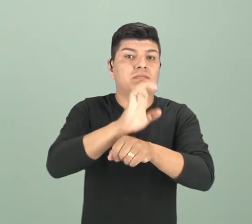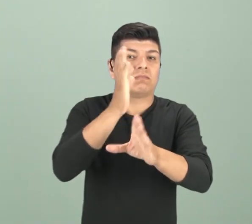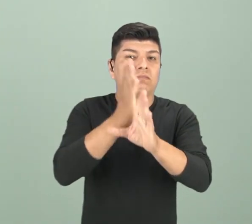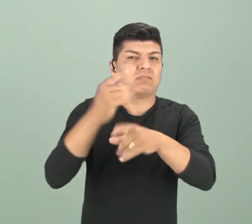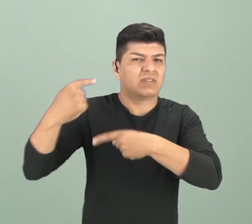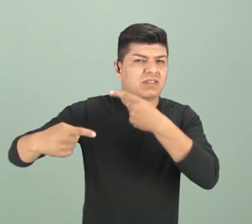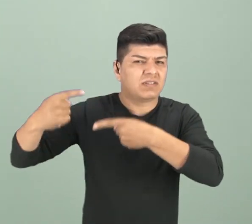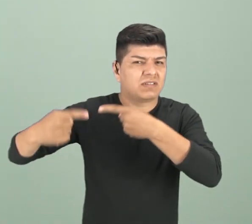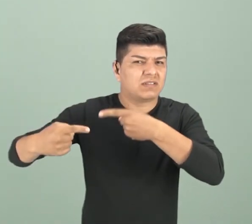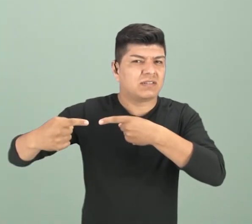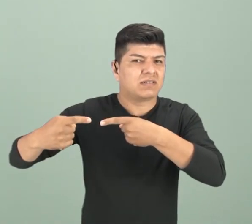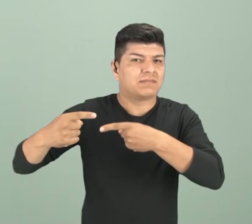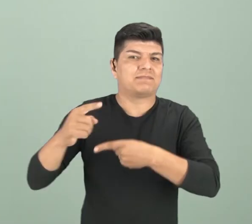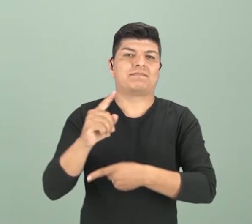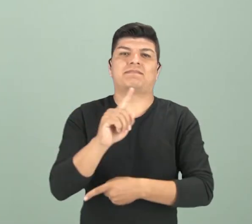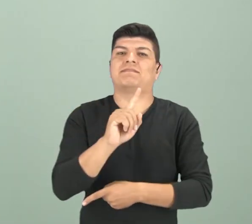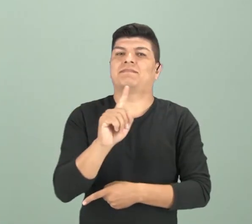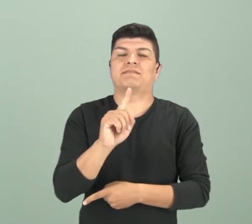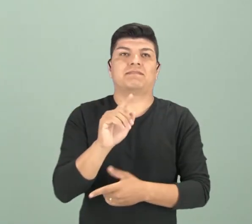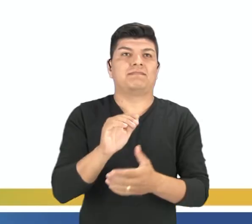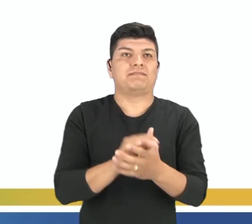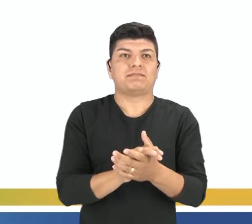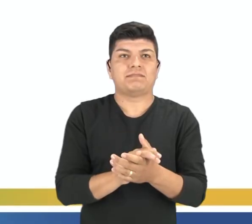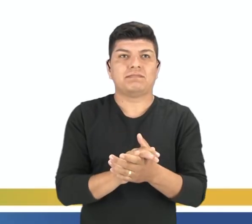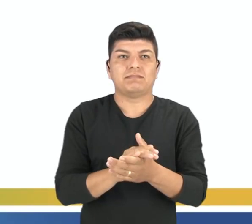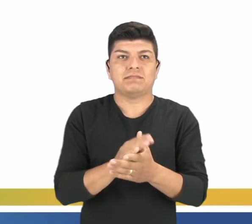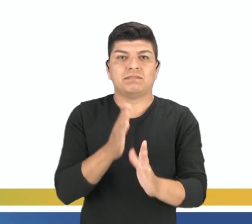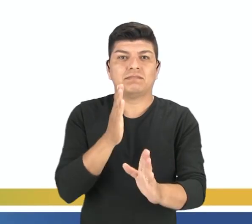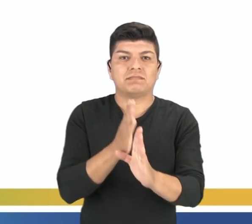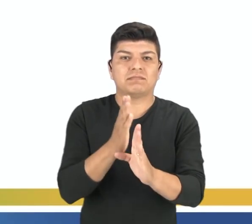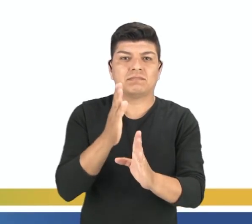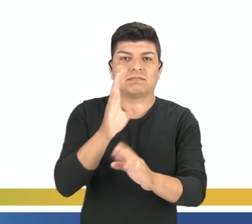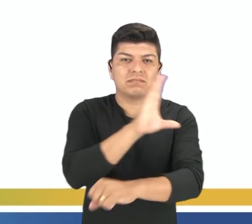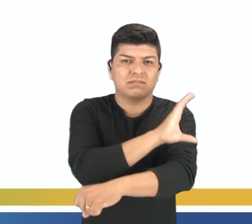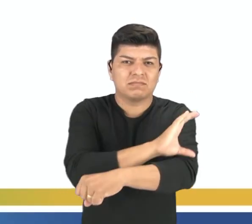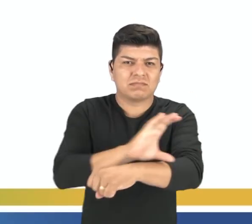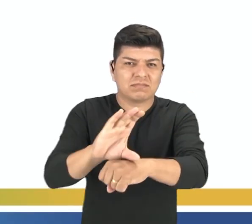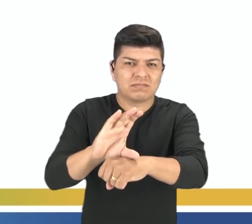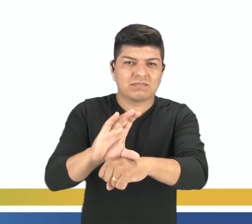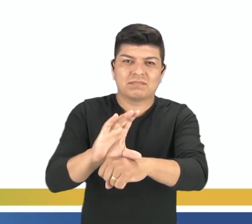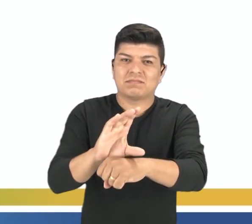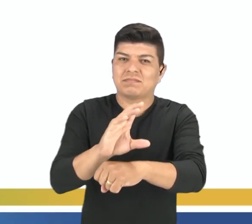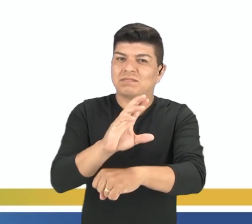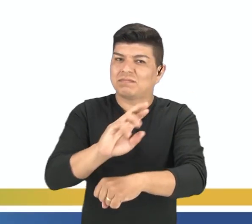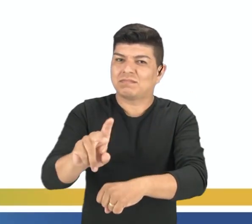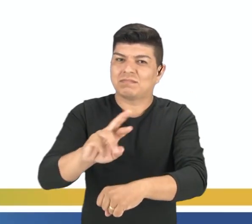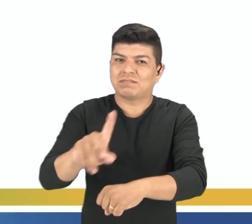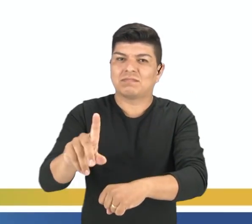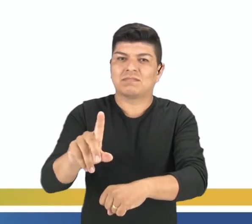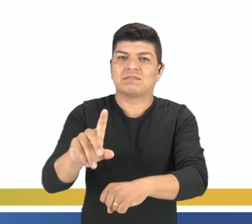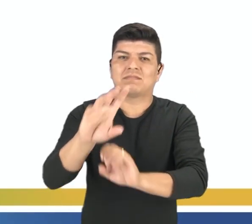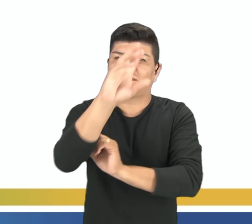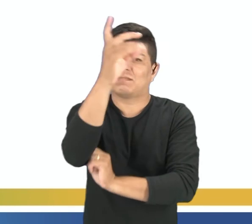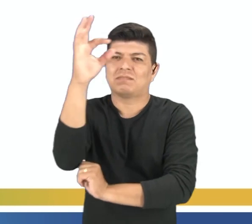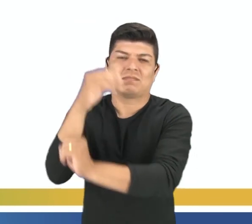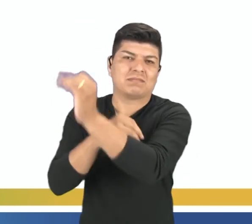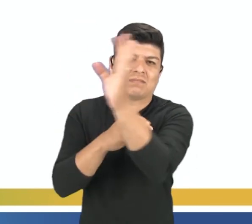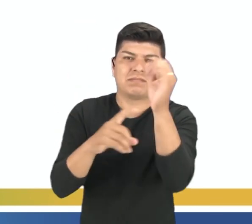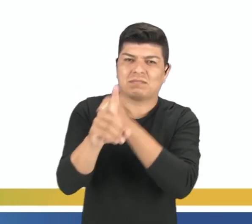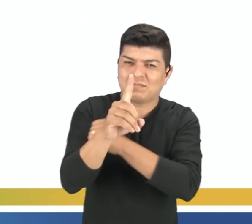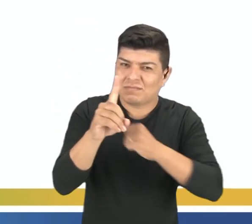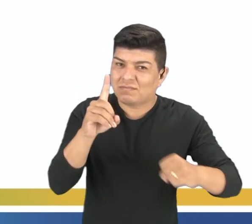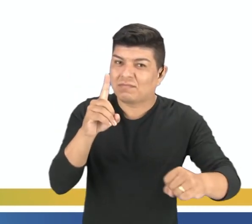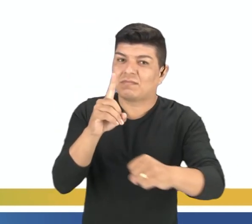por questões políticas? Não. Por questões culturais? Também não. Ambiental e